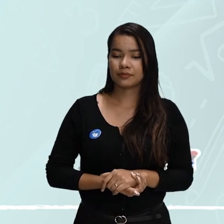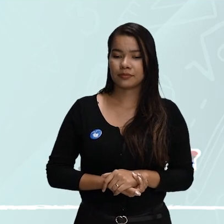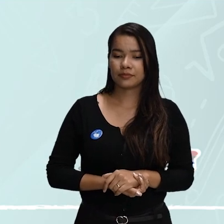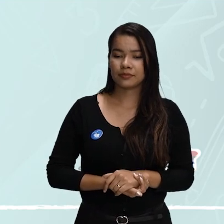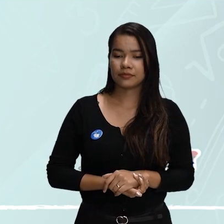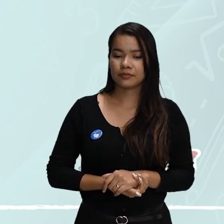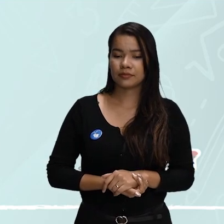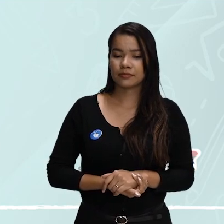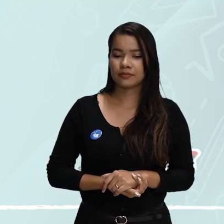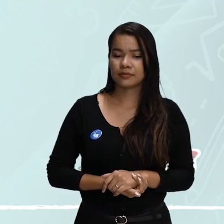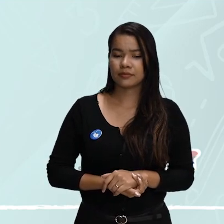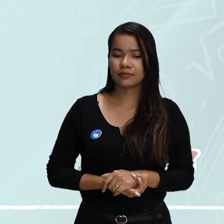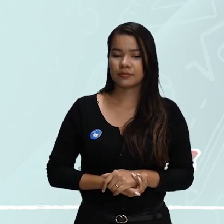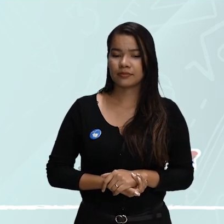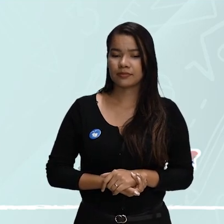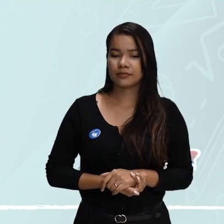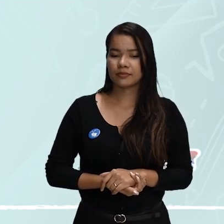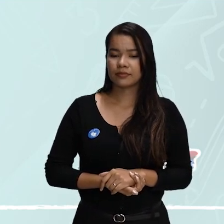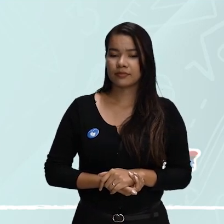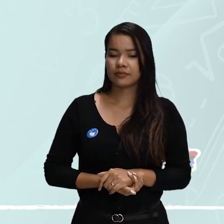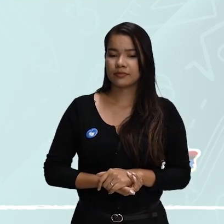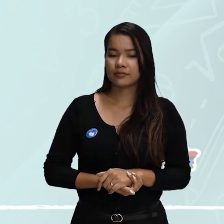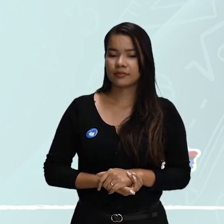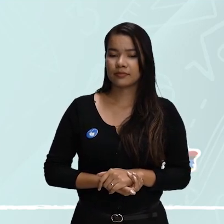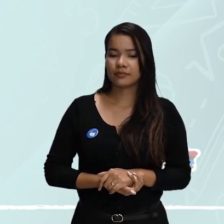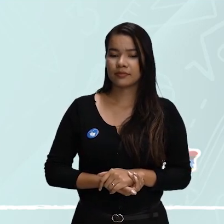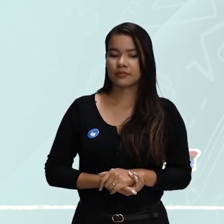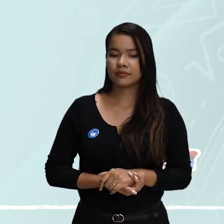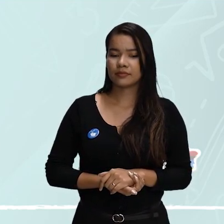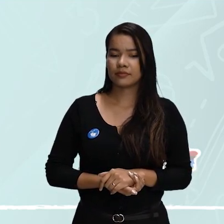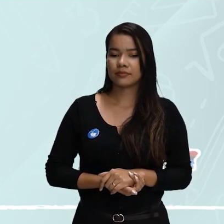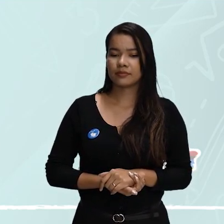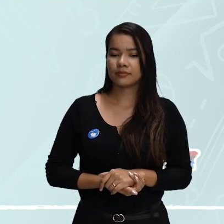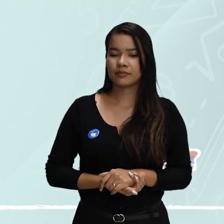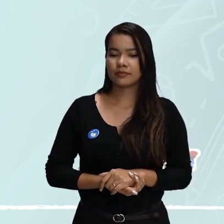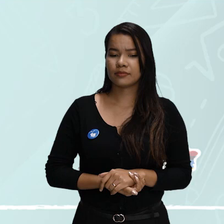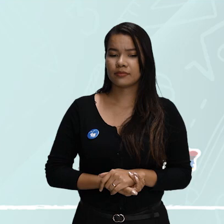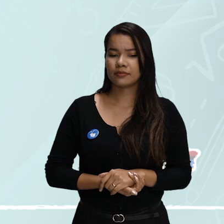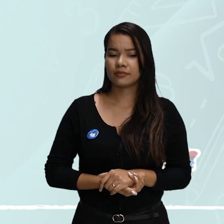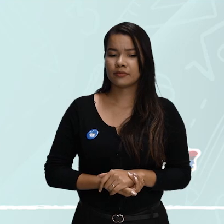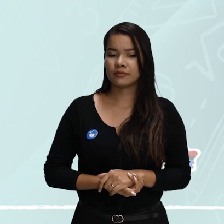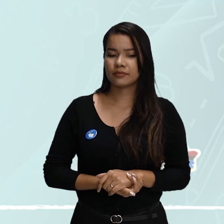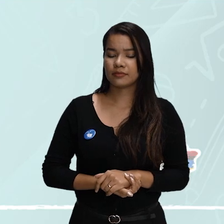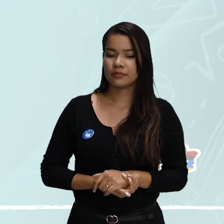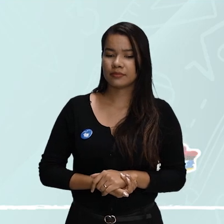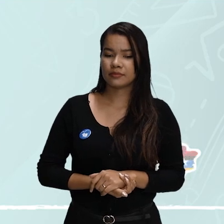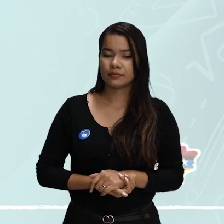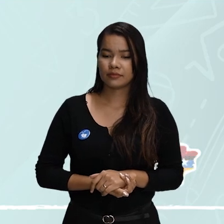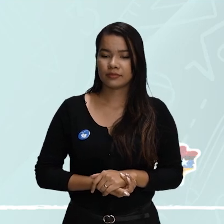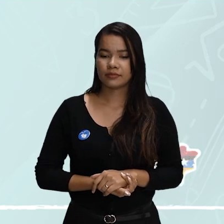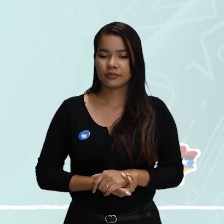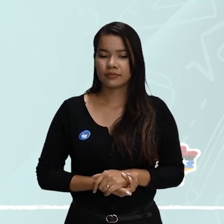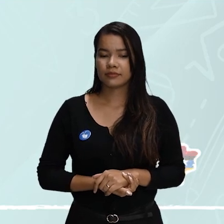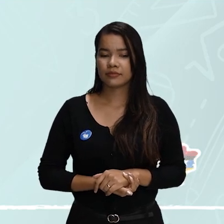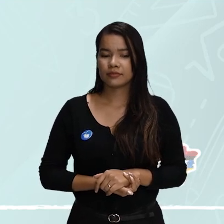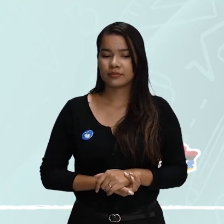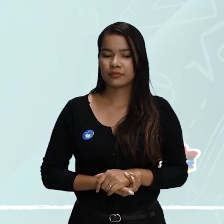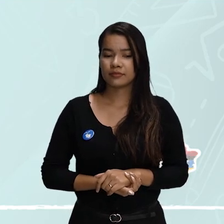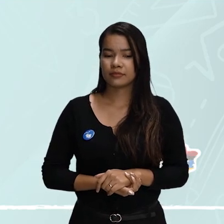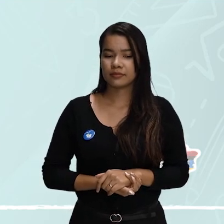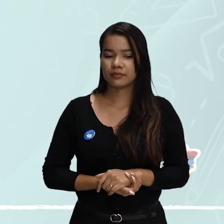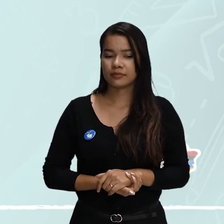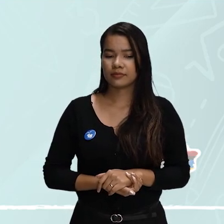grandeza de Deus e os prodígios do cristianismo. Ora entre os cipestres que espalham sua sombra sobre